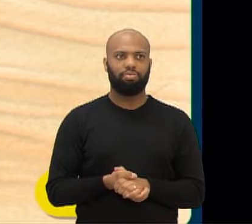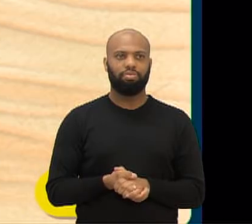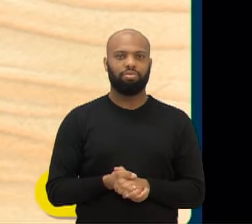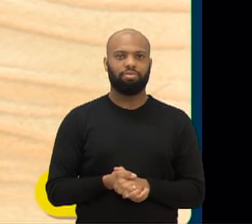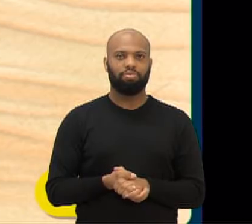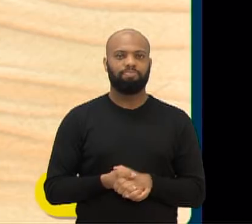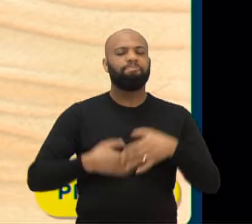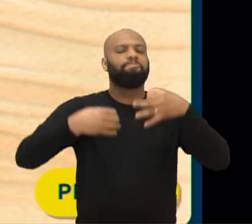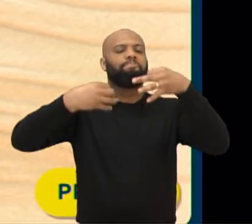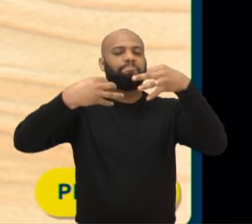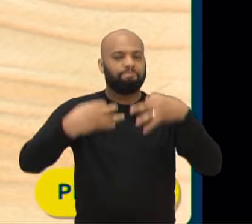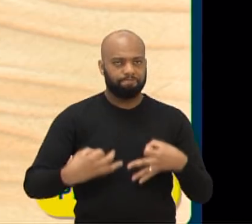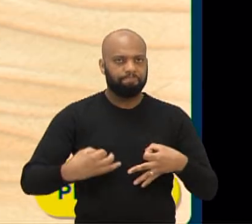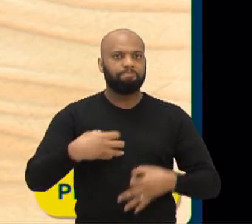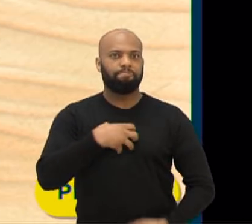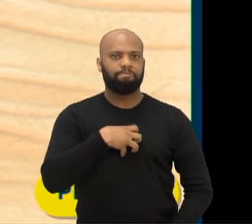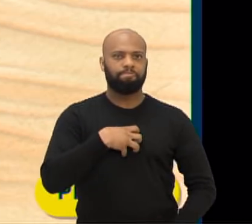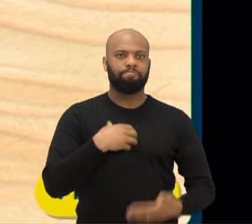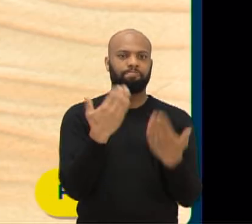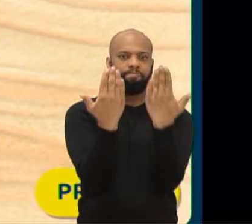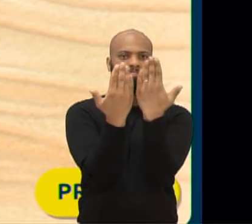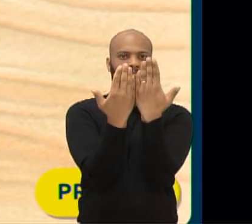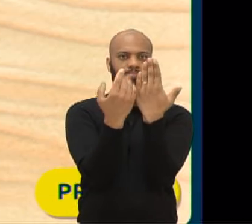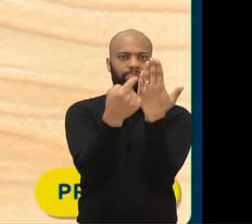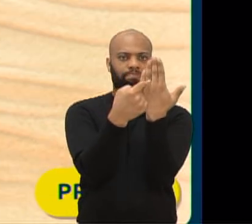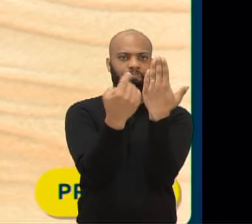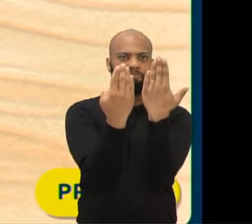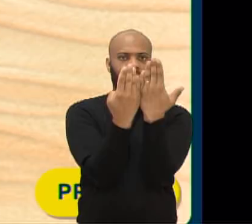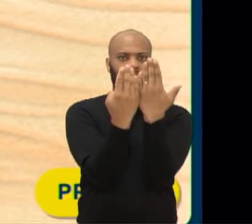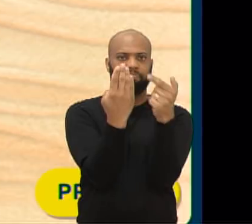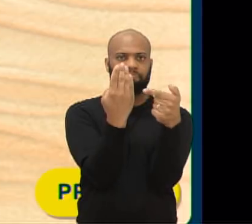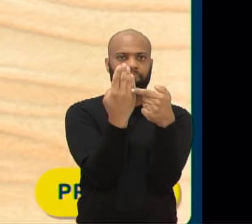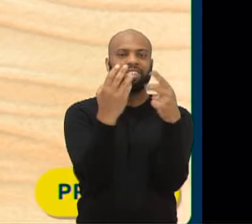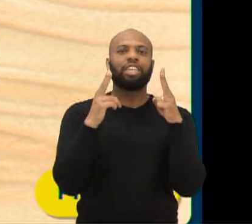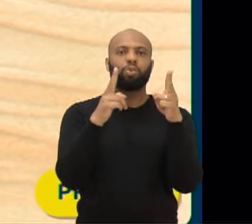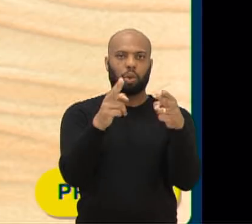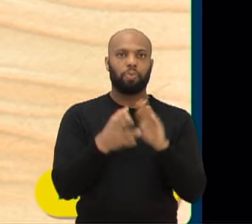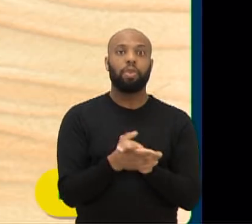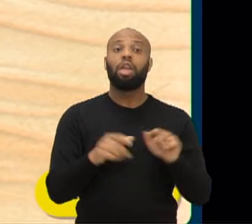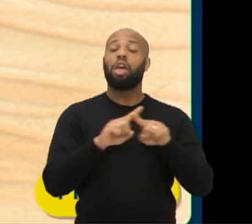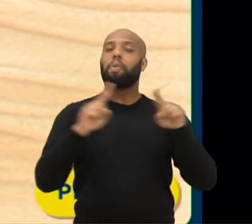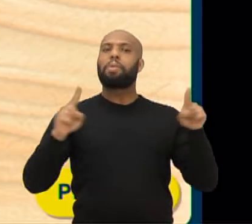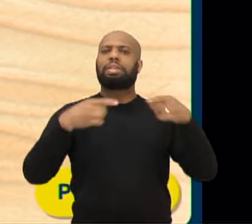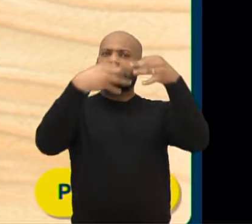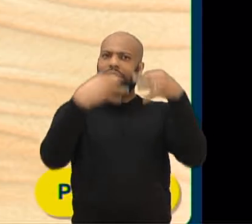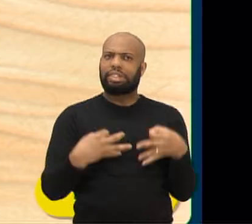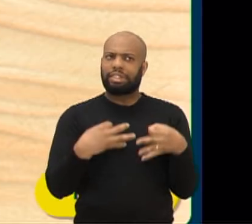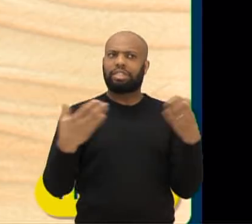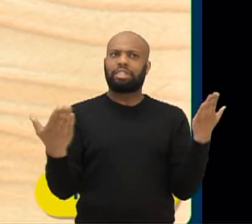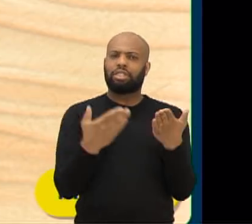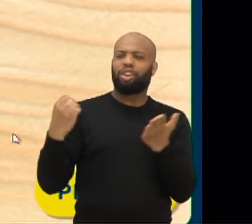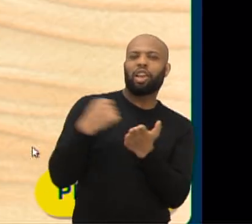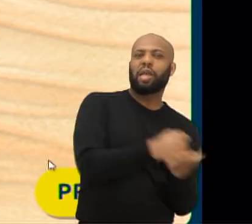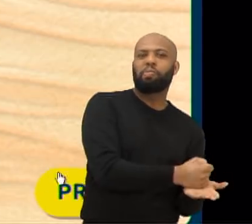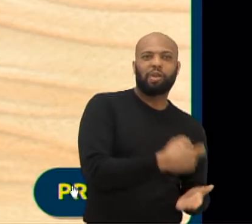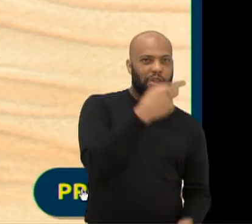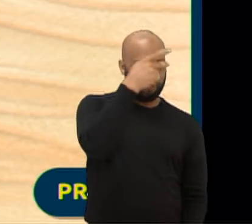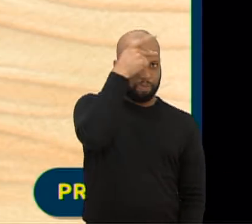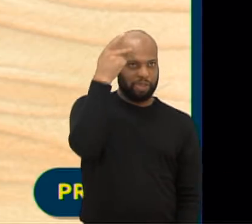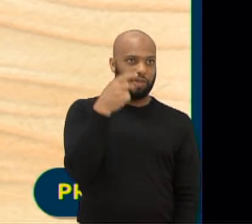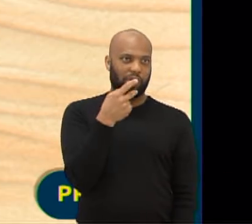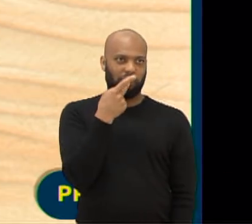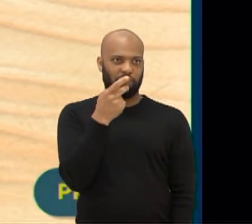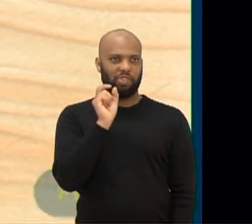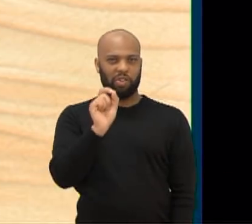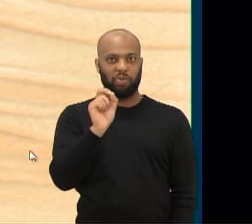Ficou exatamente os dois lados iguais. Mas a certeza, quem vai dar é o nosso assistente. Vamos confirmar com ele